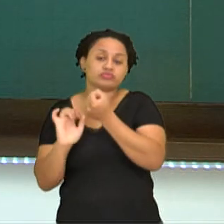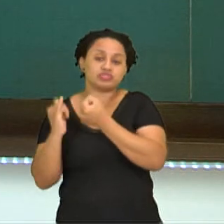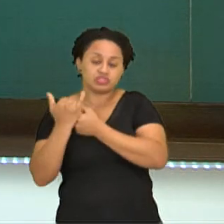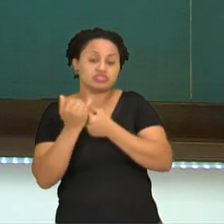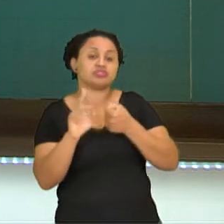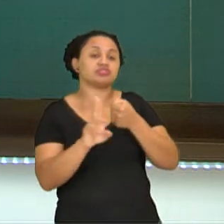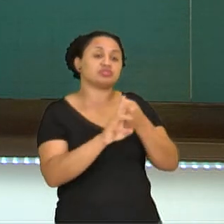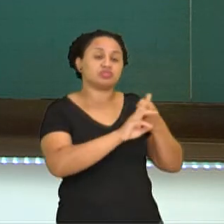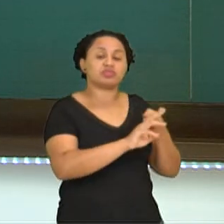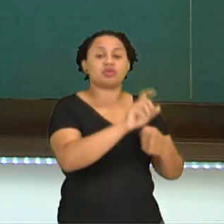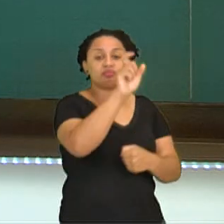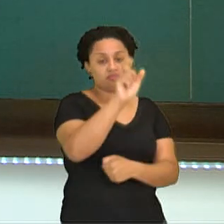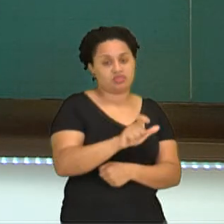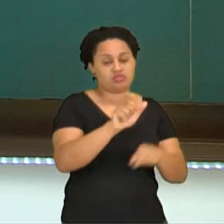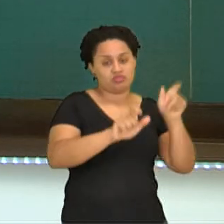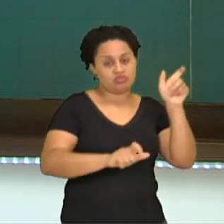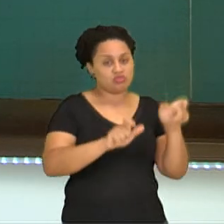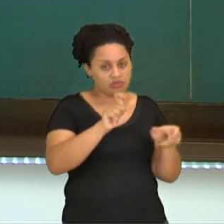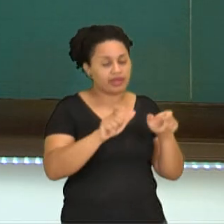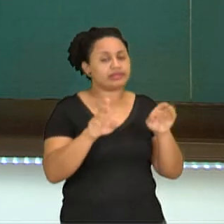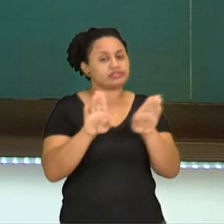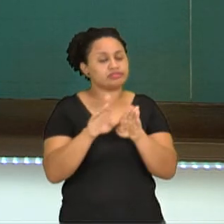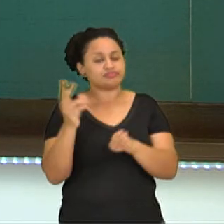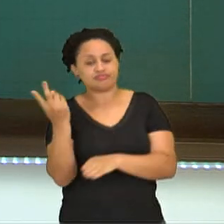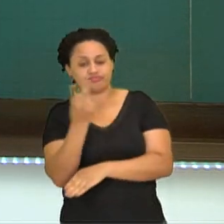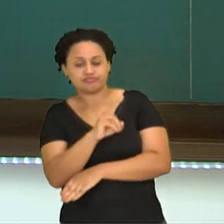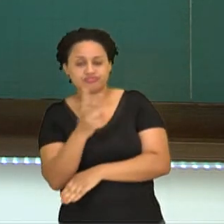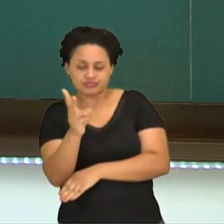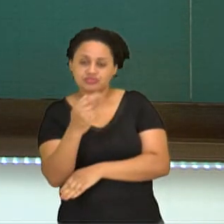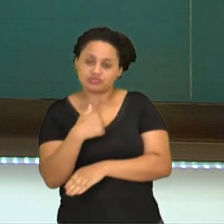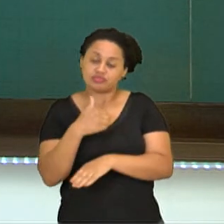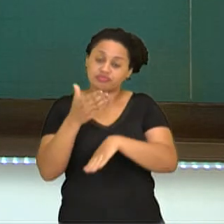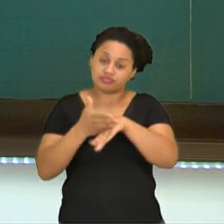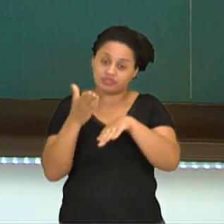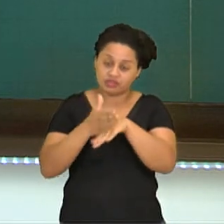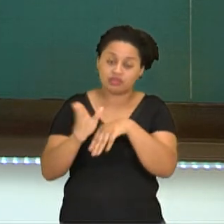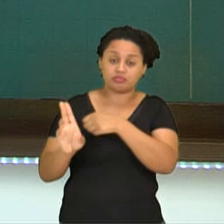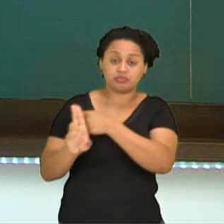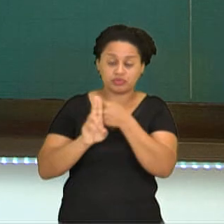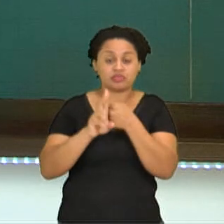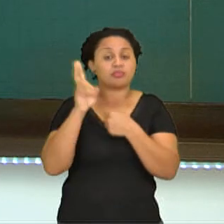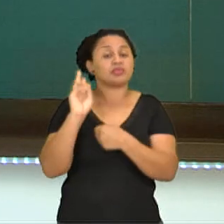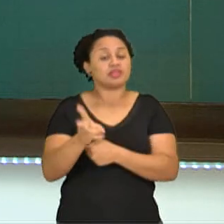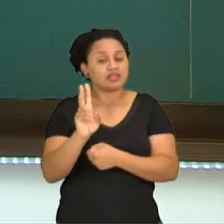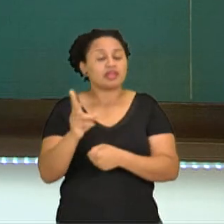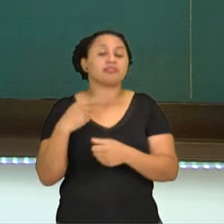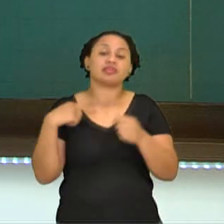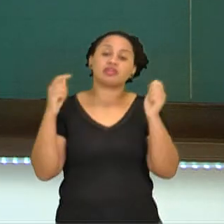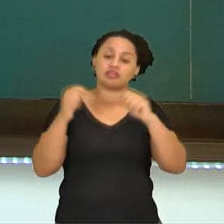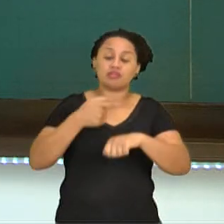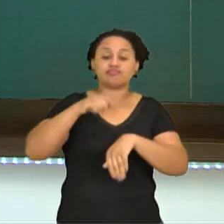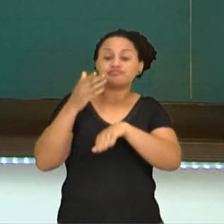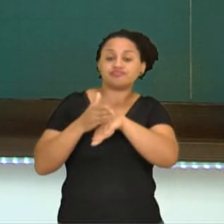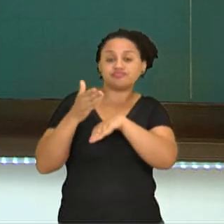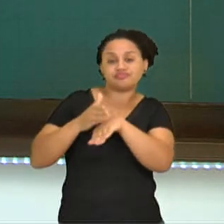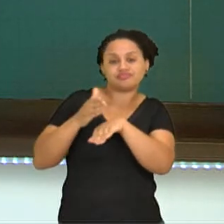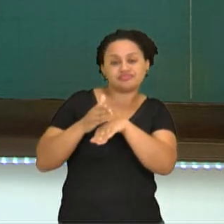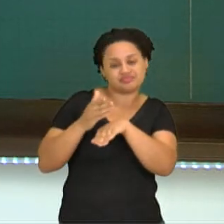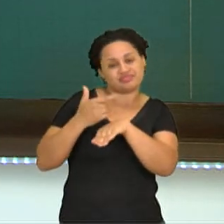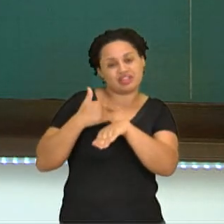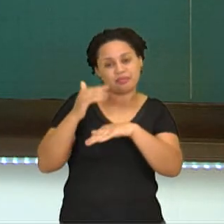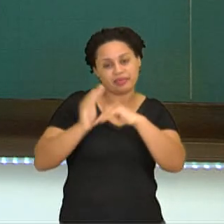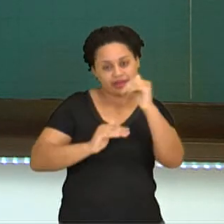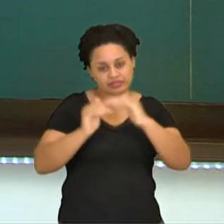pronomes pessoais e os pronomes adjetivos possessivos. Sempre que pudermos, a gente vai treinar. Então, por falar